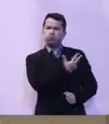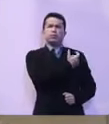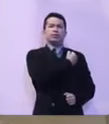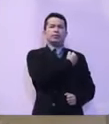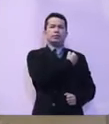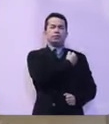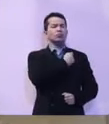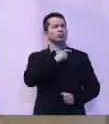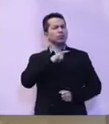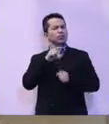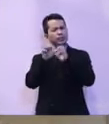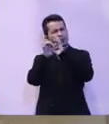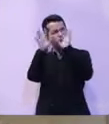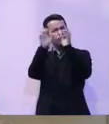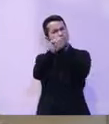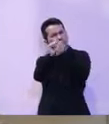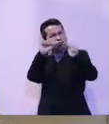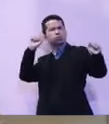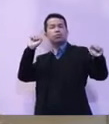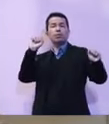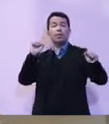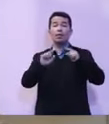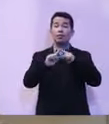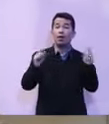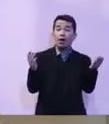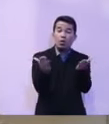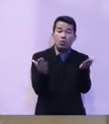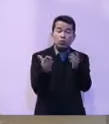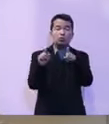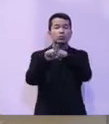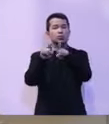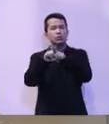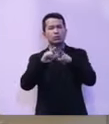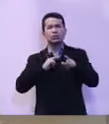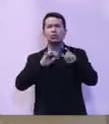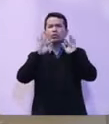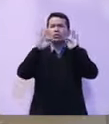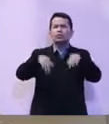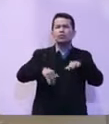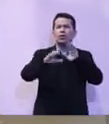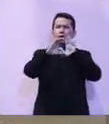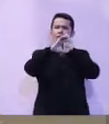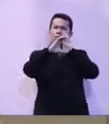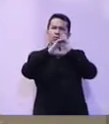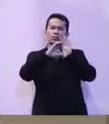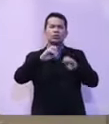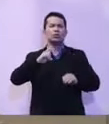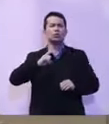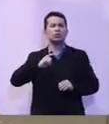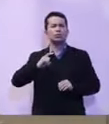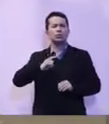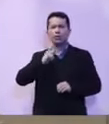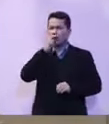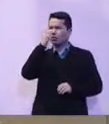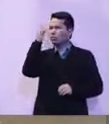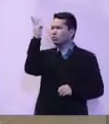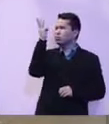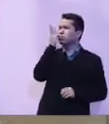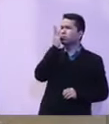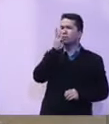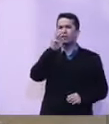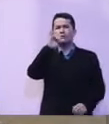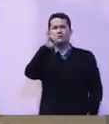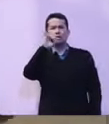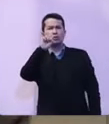vai chegando no final desse capítulo, a gente vai perceber que essa salvação, as palavras do profeta,